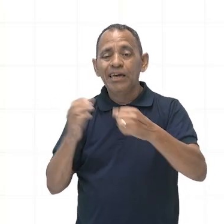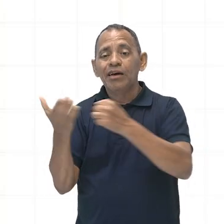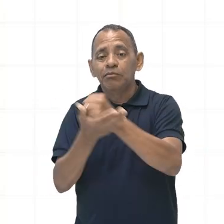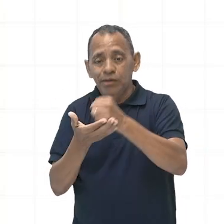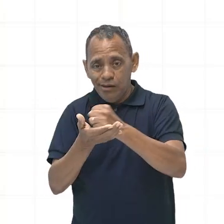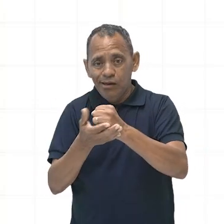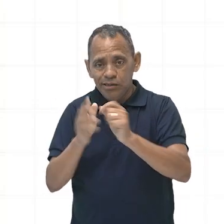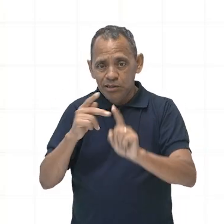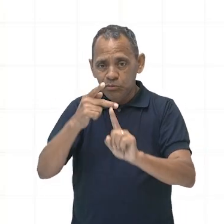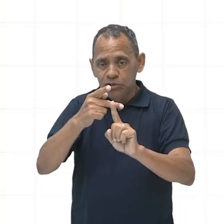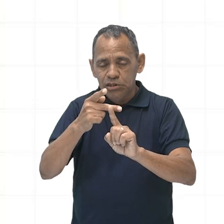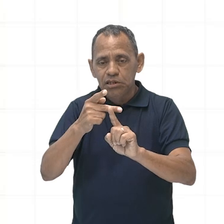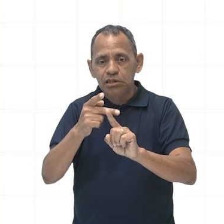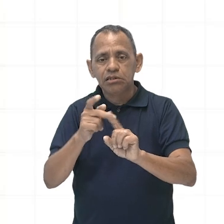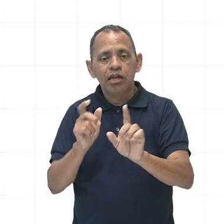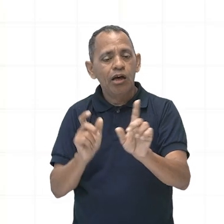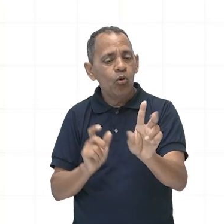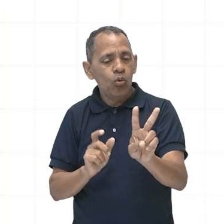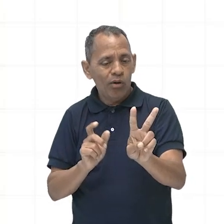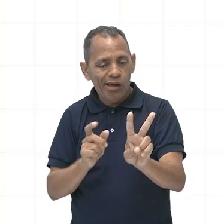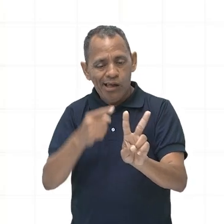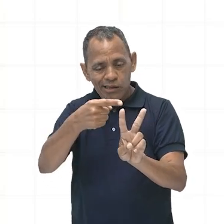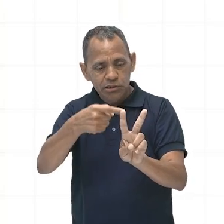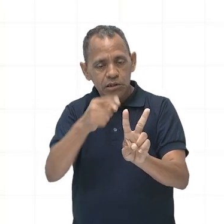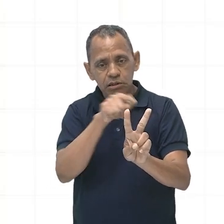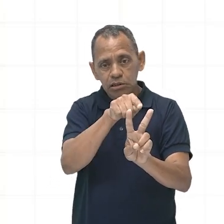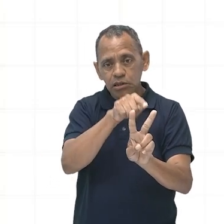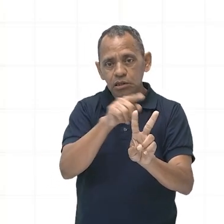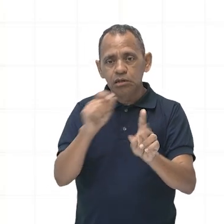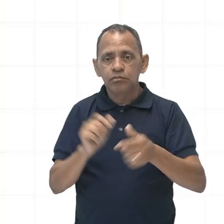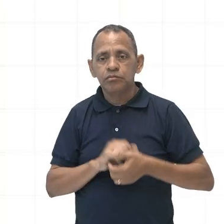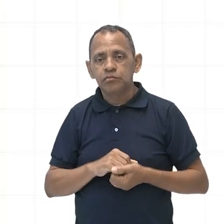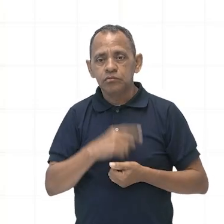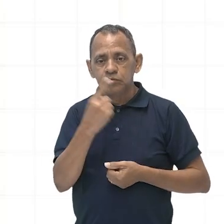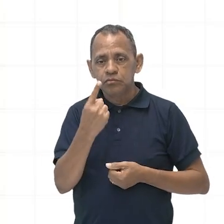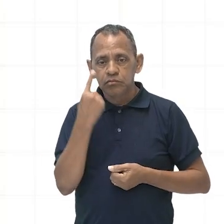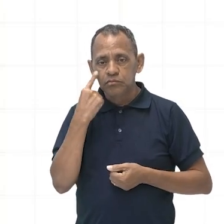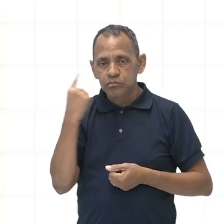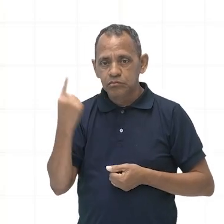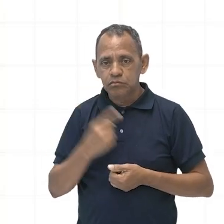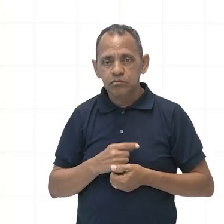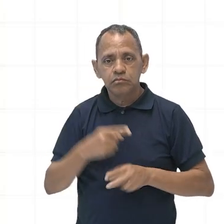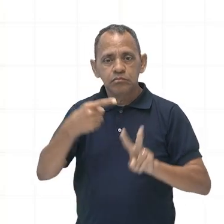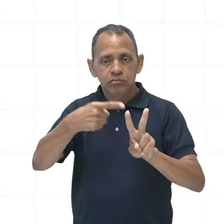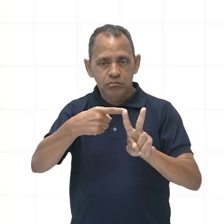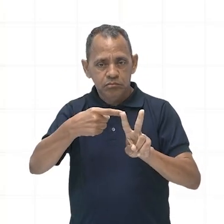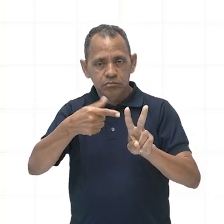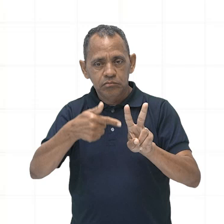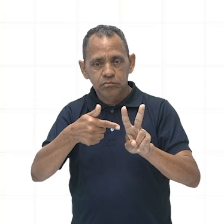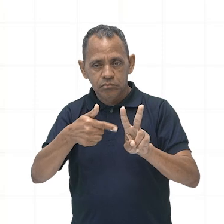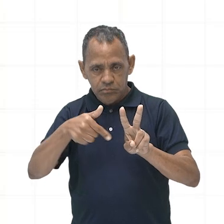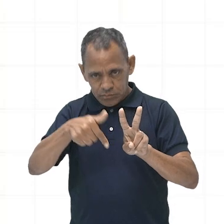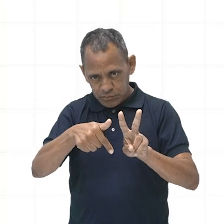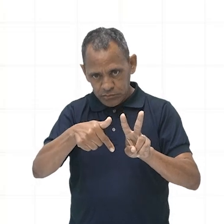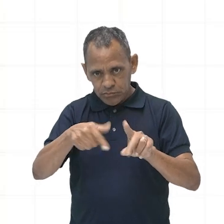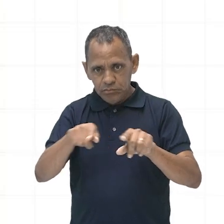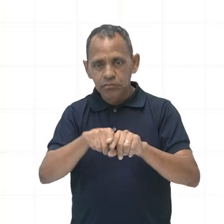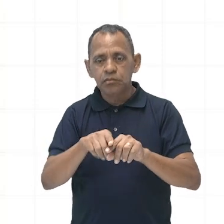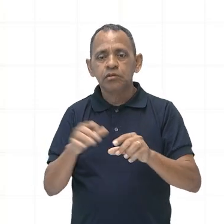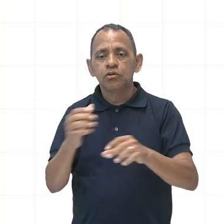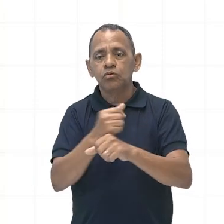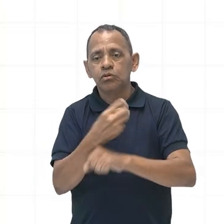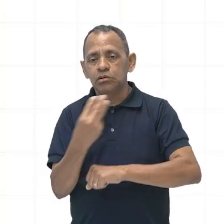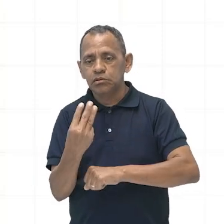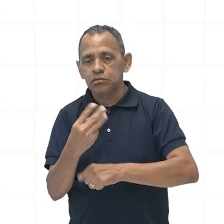radicando. E raiz cúbica de 1 é 1. E aqui é a mesma coisa, ó, raiz cúbica de 27 é 3.